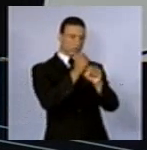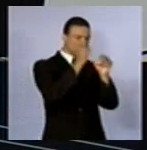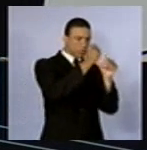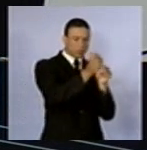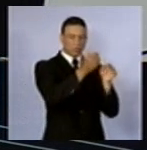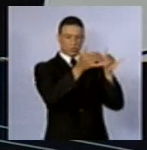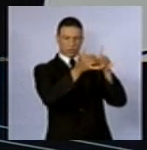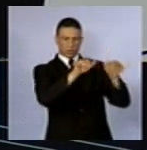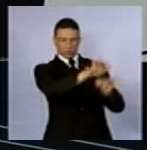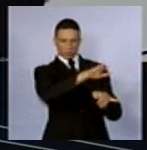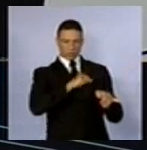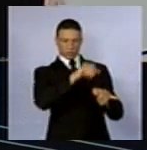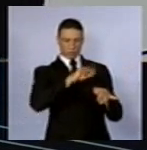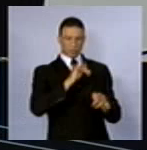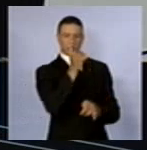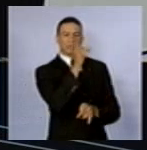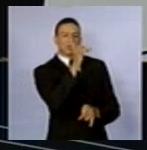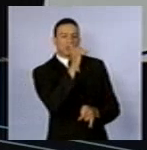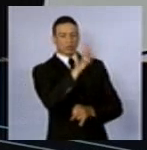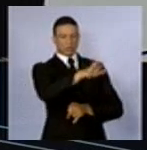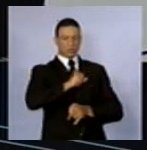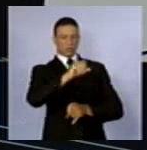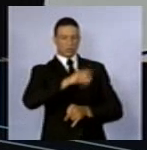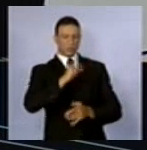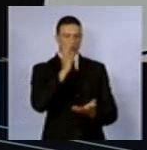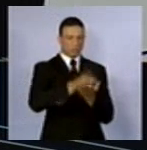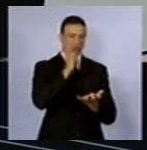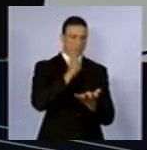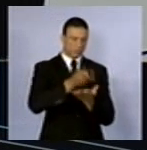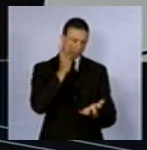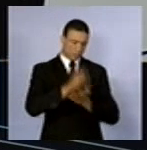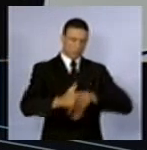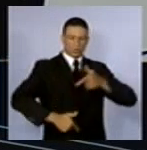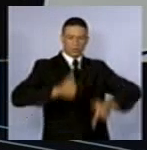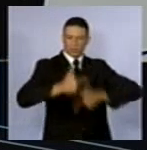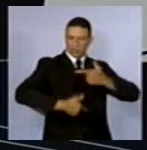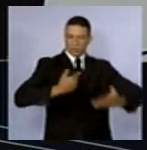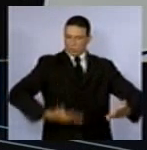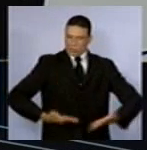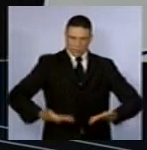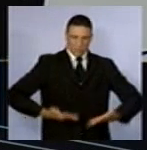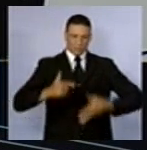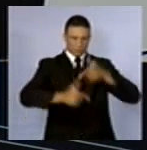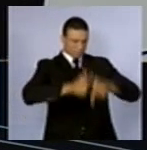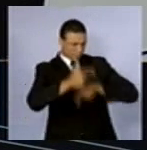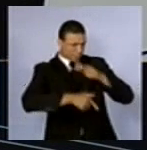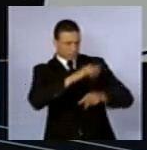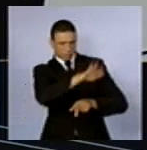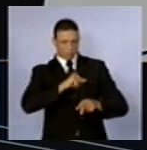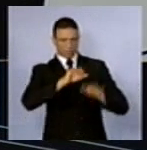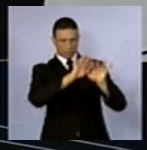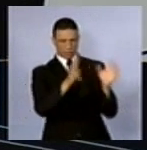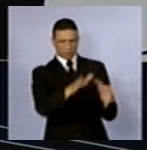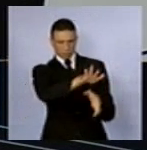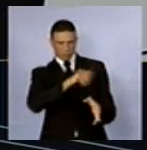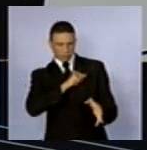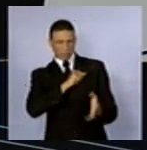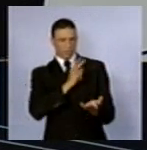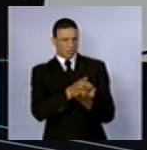uma carga maior e de maneira mais constante com a a radiação